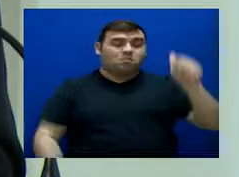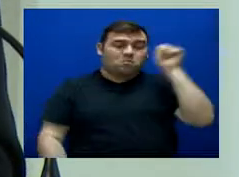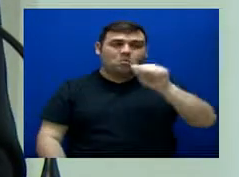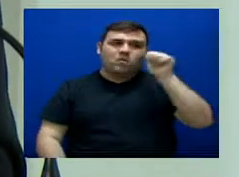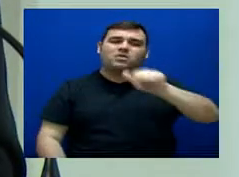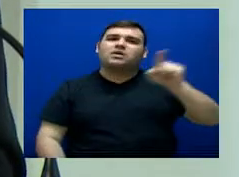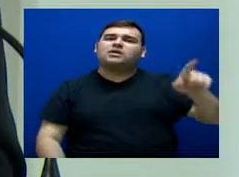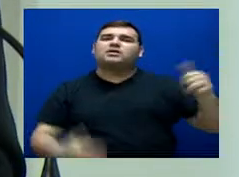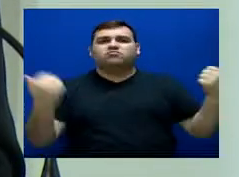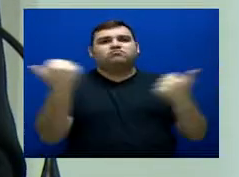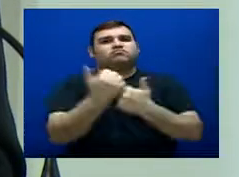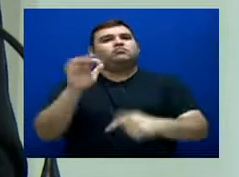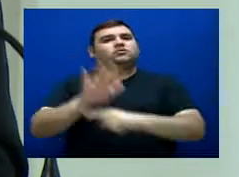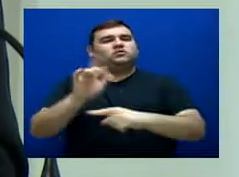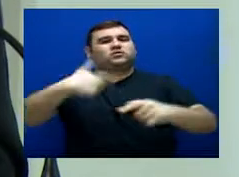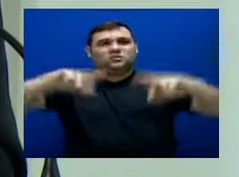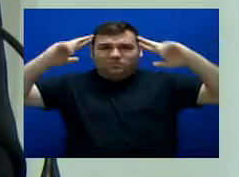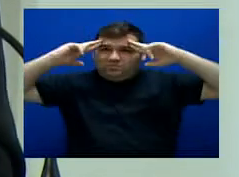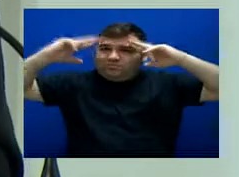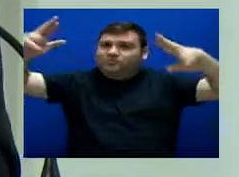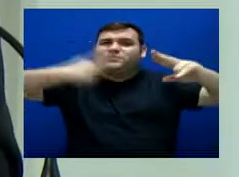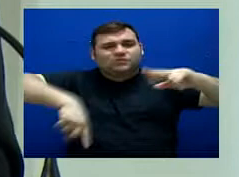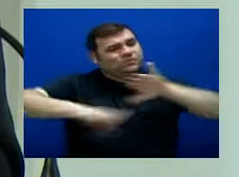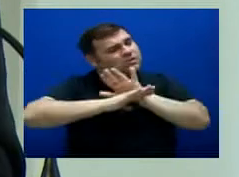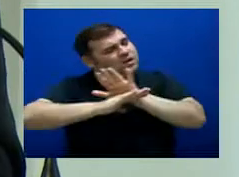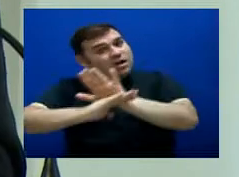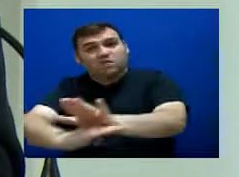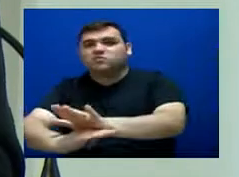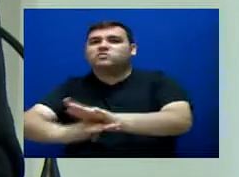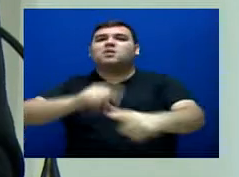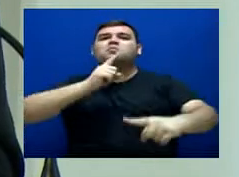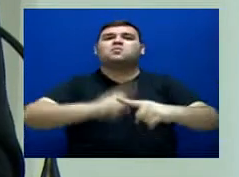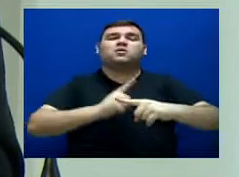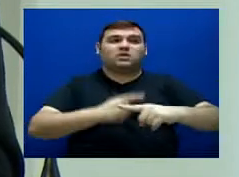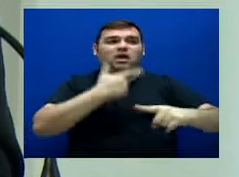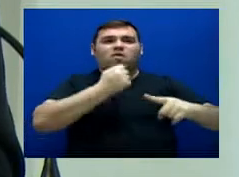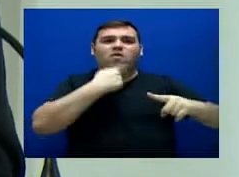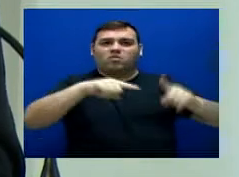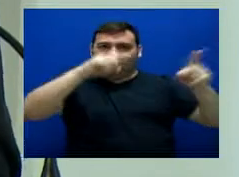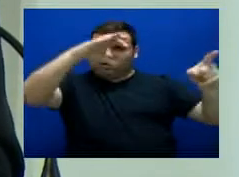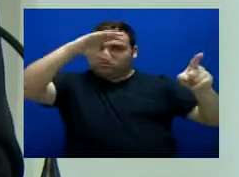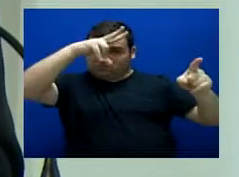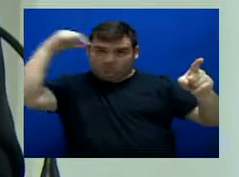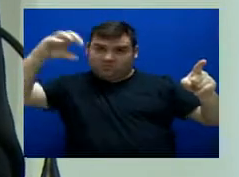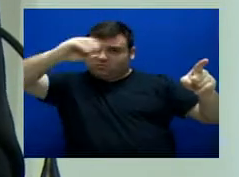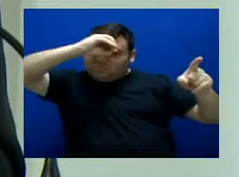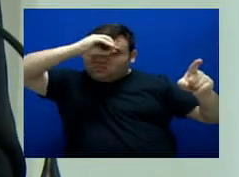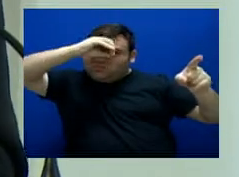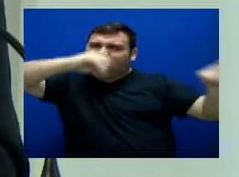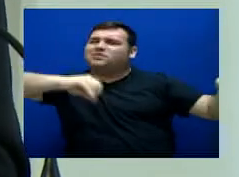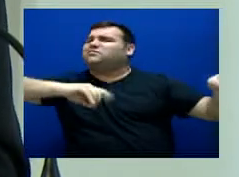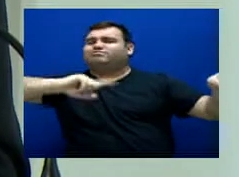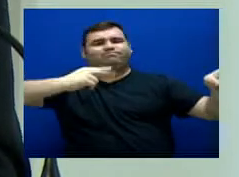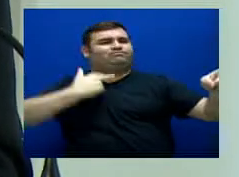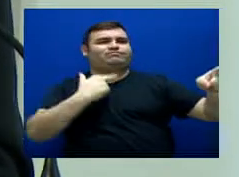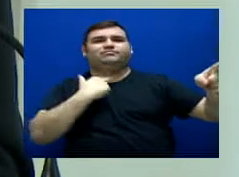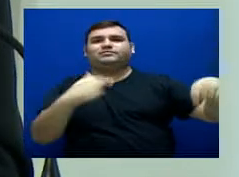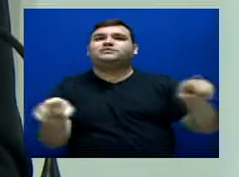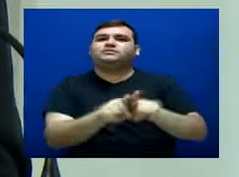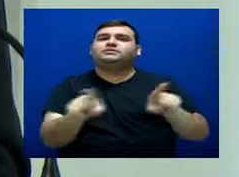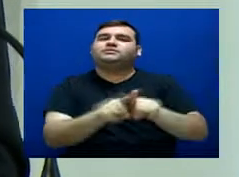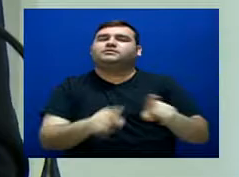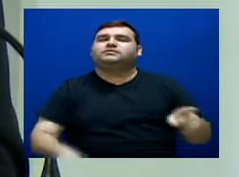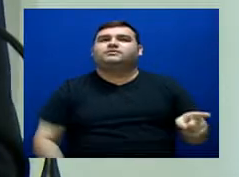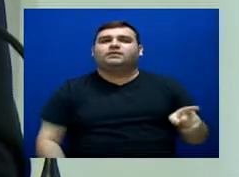vice-prefeita tem todo o nosso respeito, tem o nosso apoio, porque esse aloprado não pode fazer isso. E é bom deixar claro,